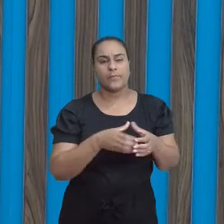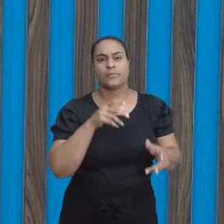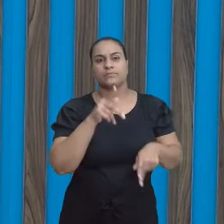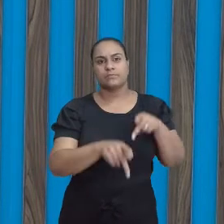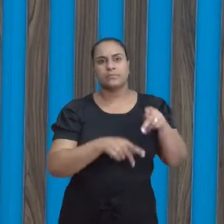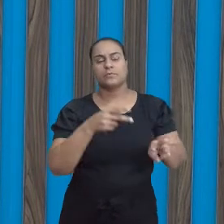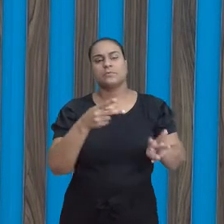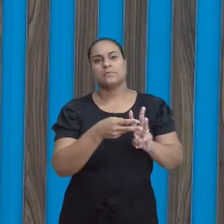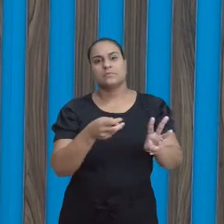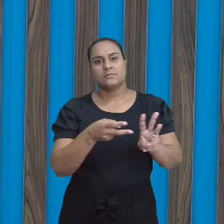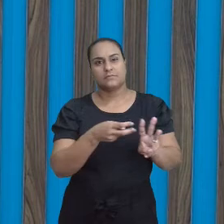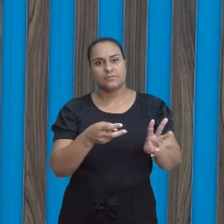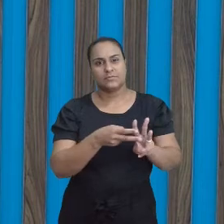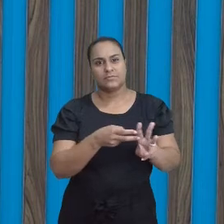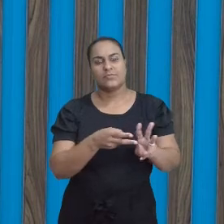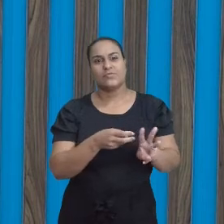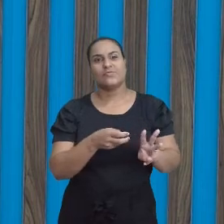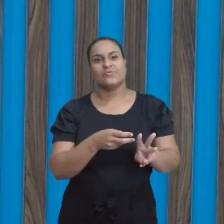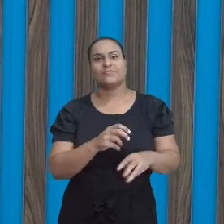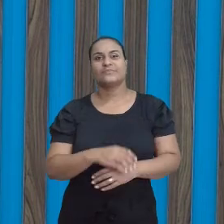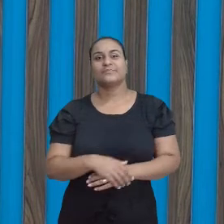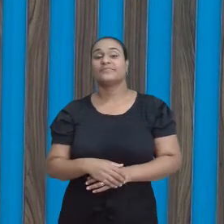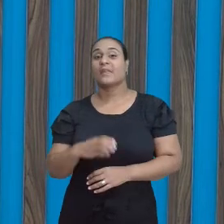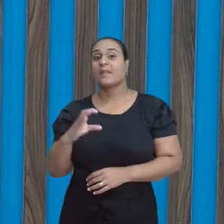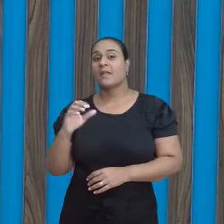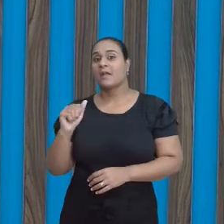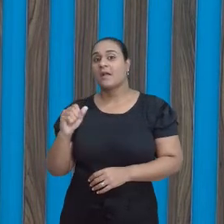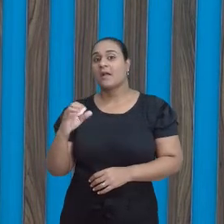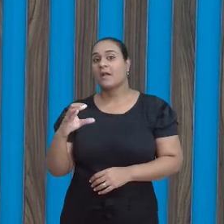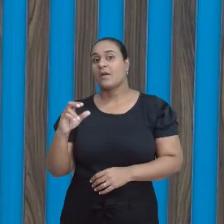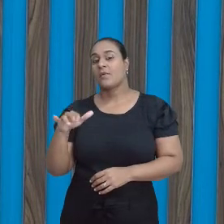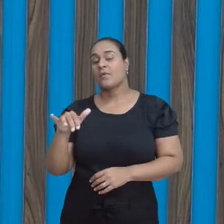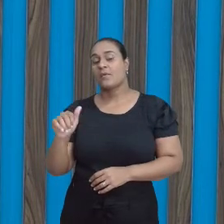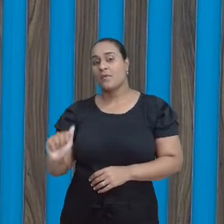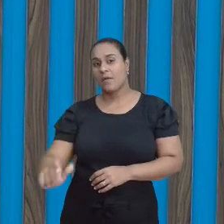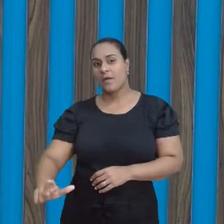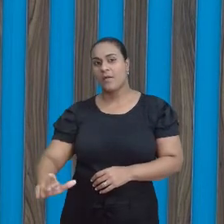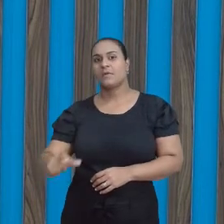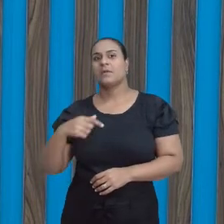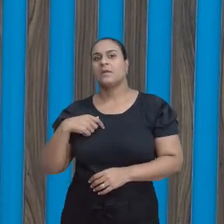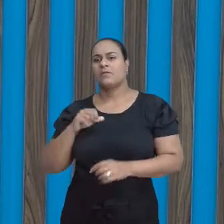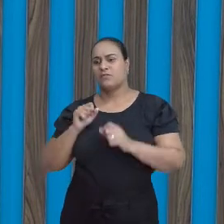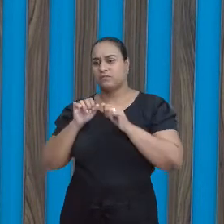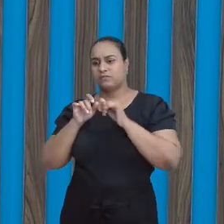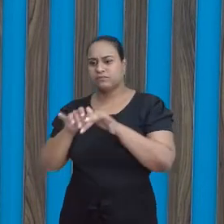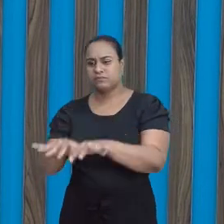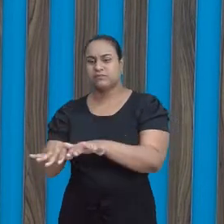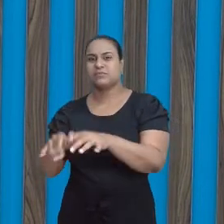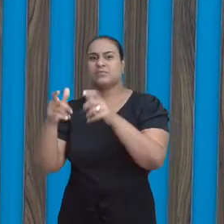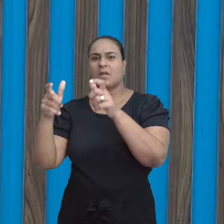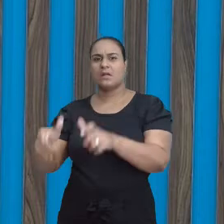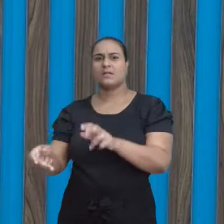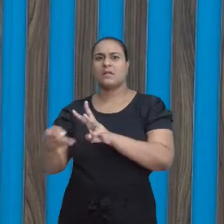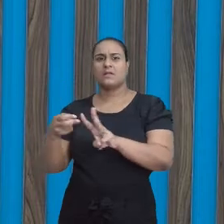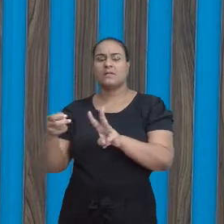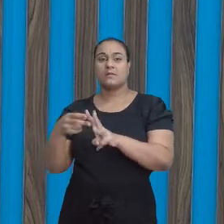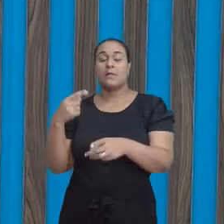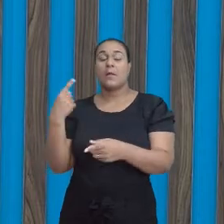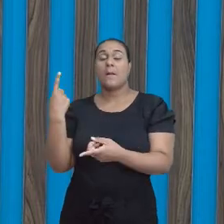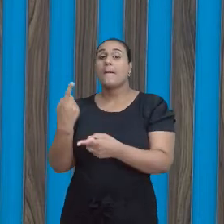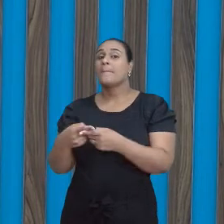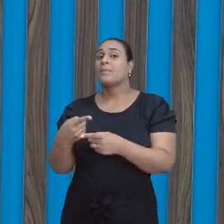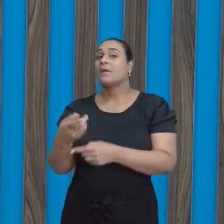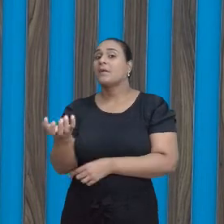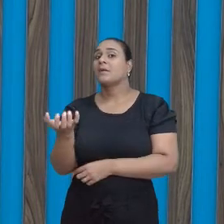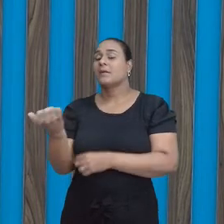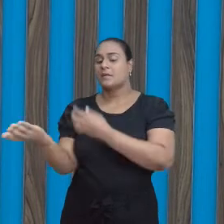de Paraná por conta do garimpo, em Cacoal por conta da madeira. Eles invadiam as terras indígenas, não queriam nem saber porque queriam tirar madeira,